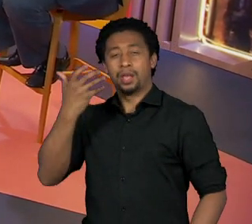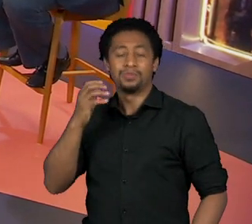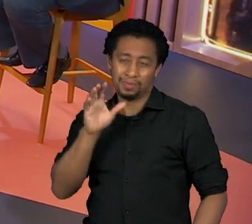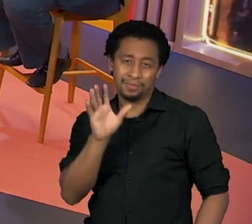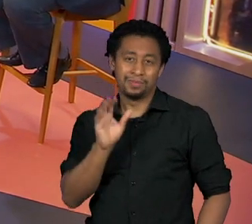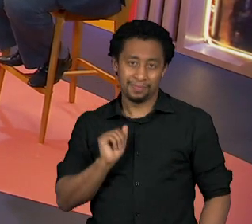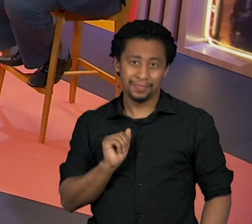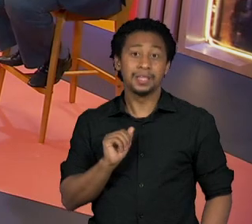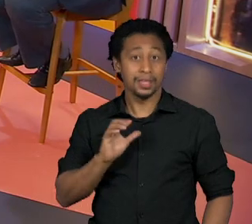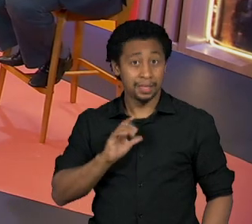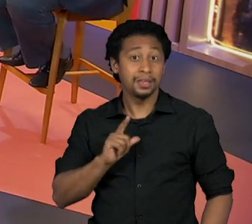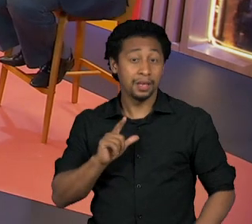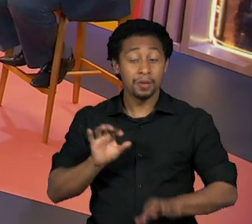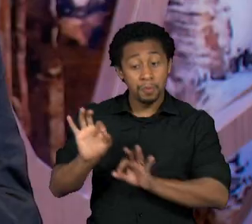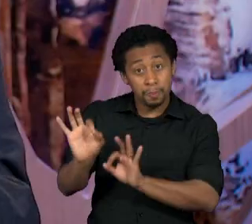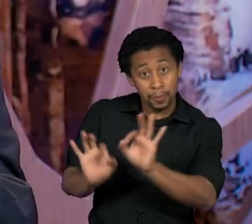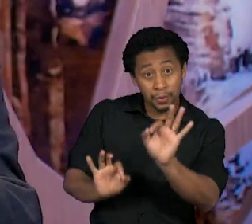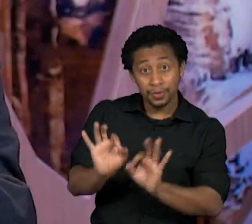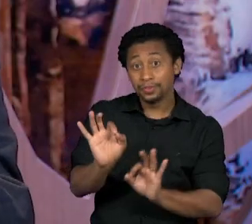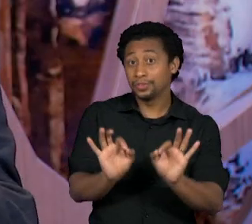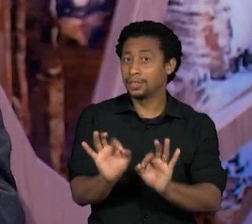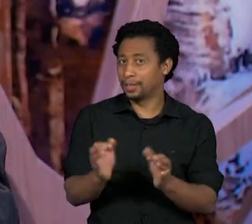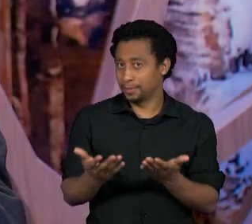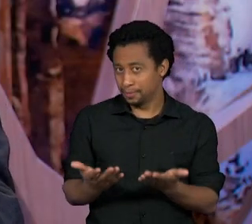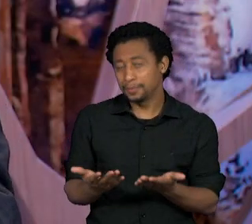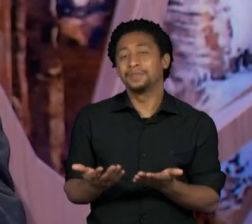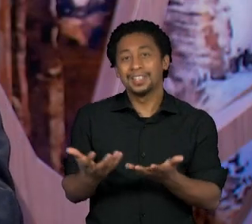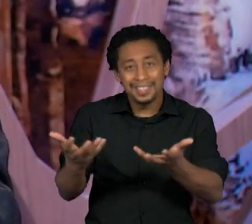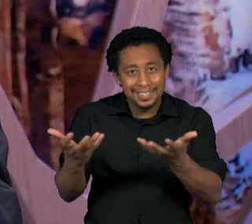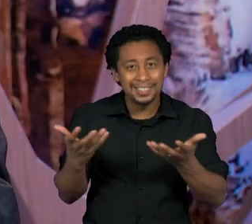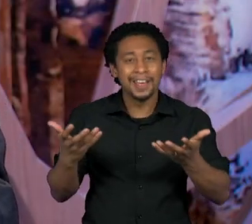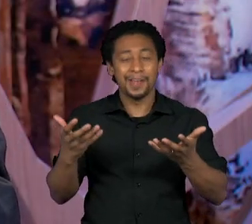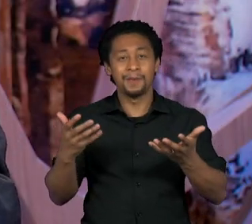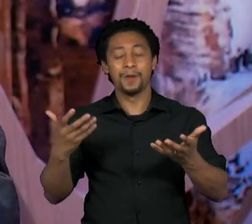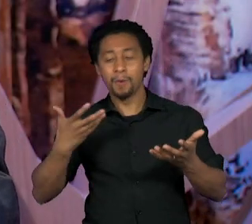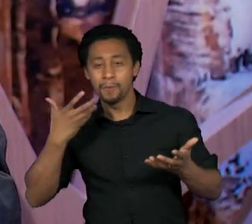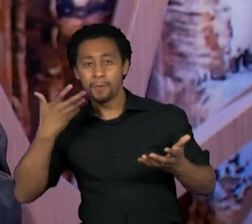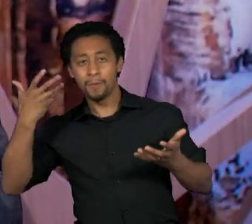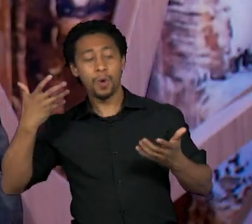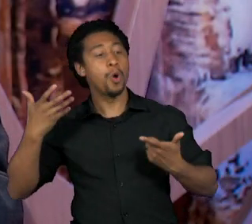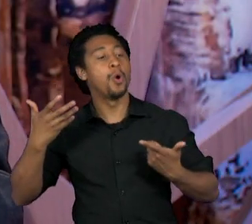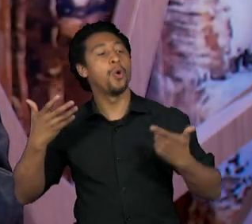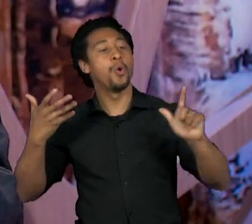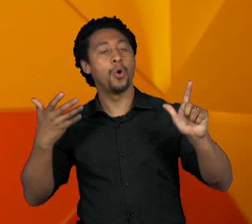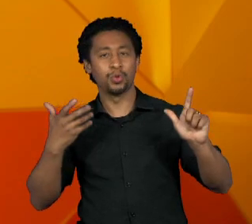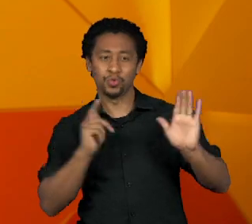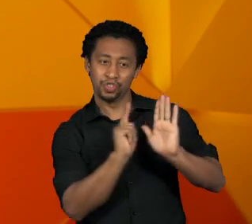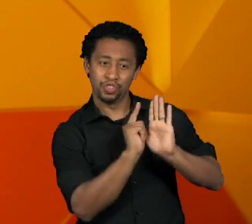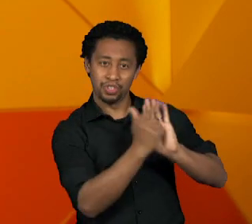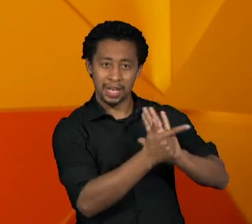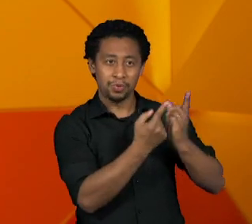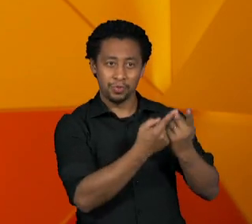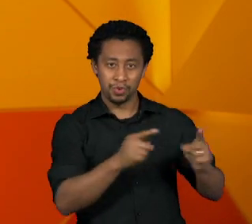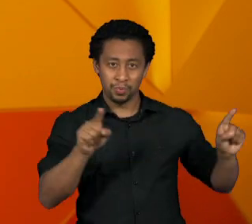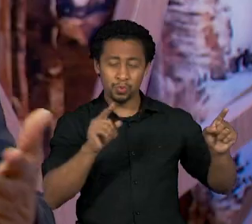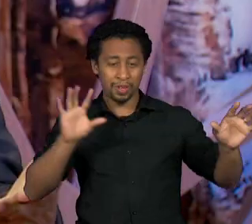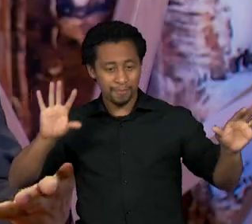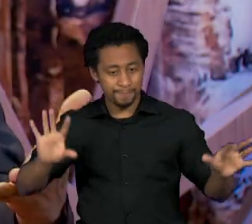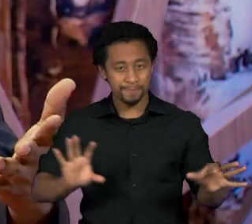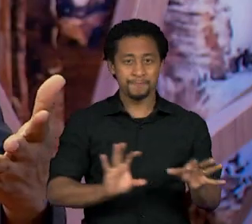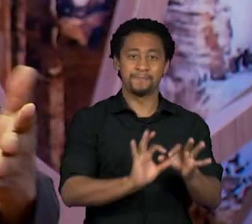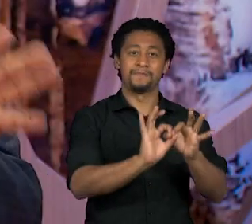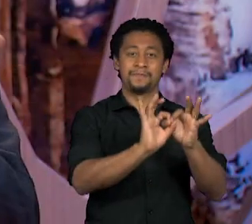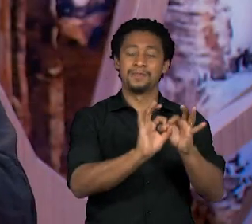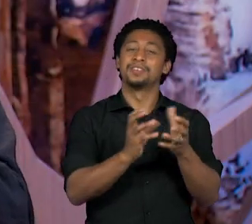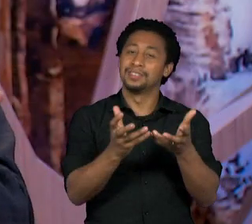temos... que é para buscar essa aproximação, né? Trazer a música clássica para mais próxima. Mais